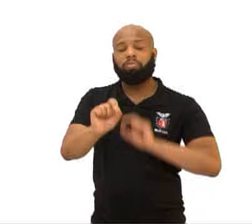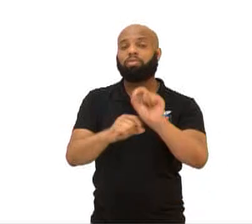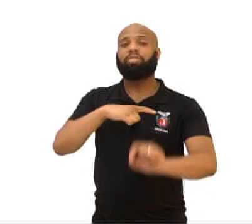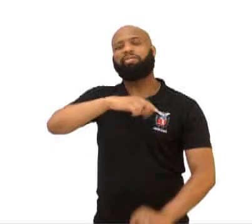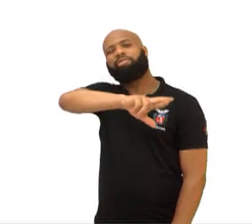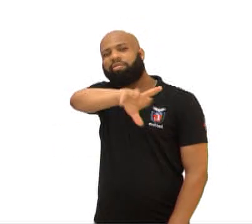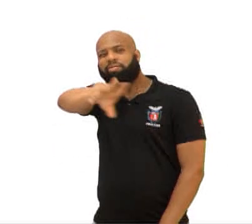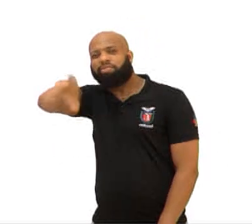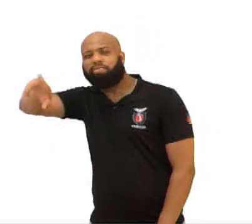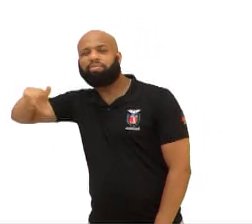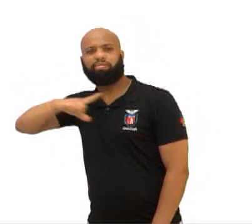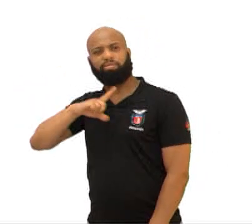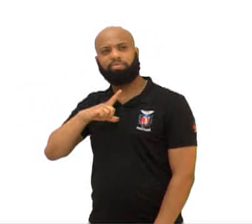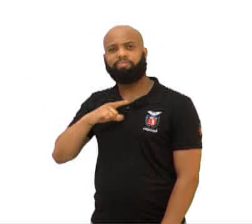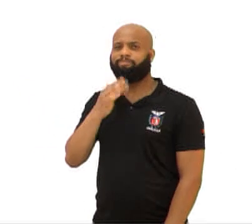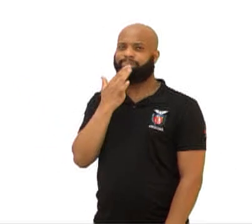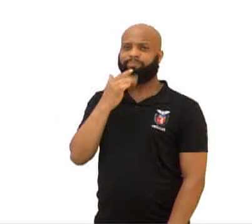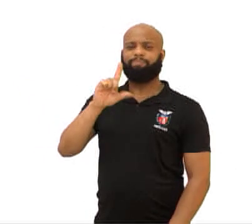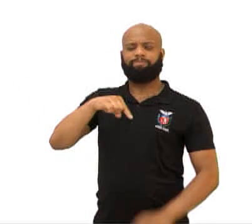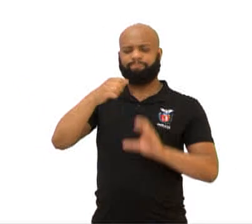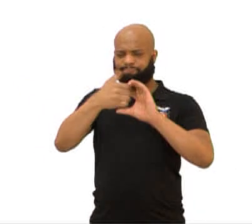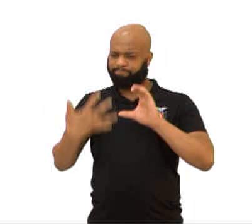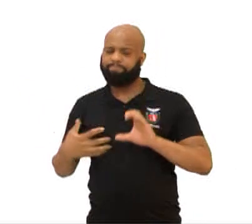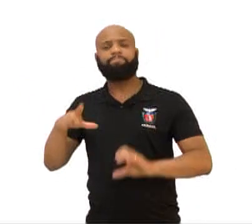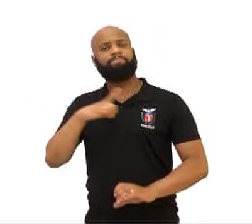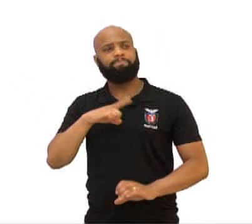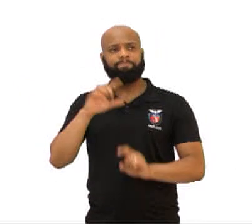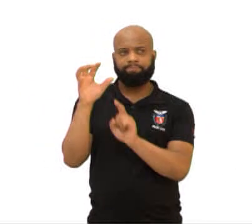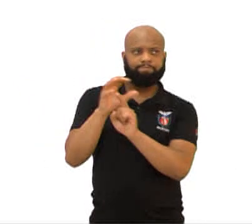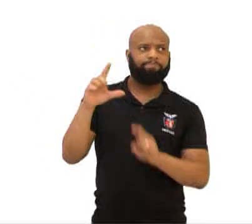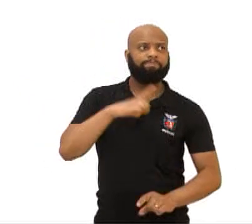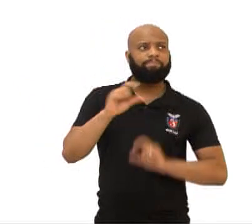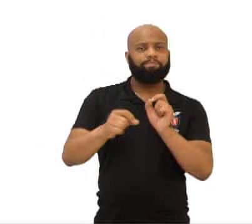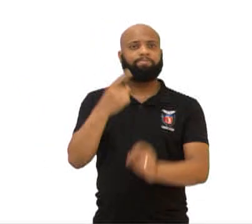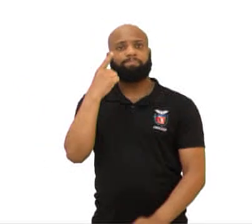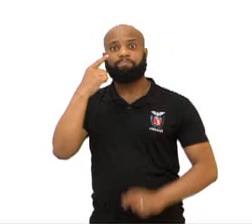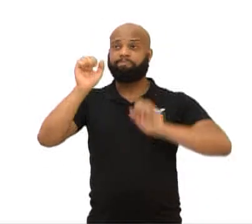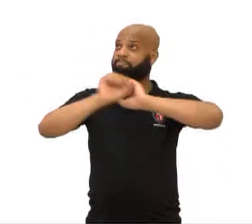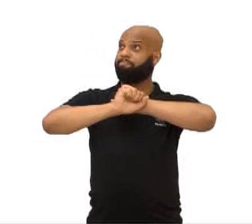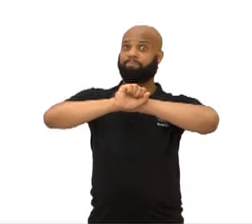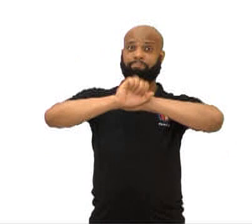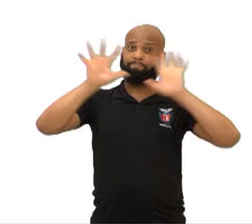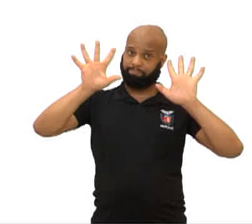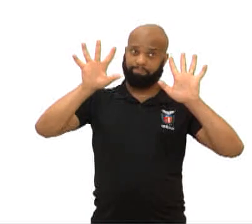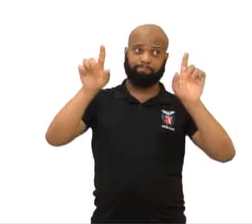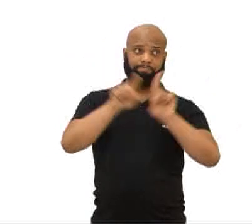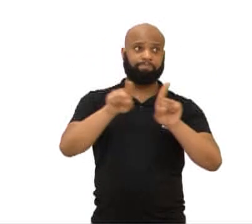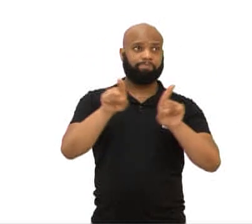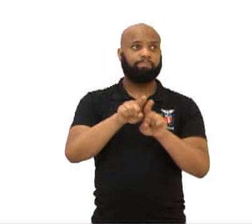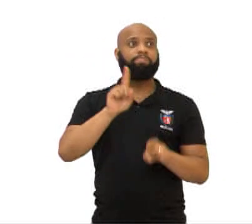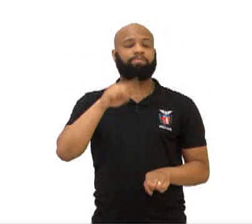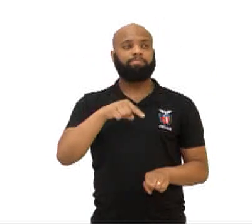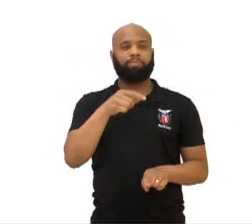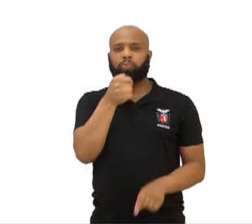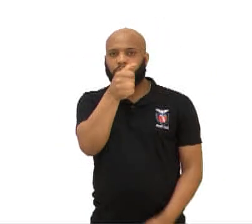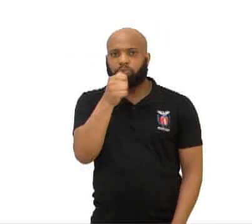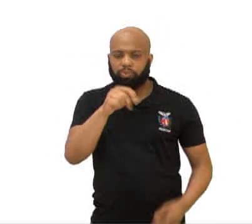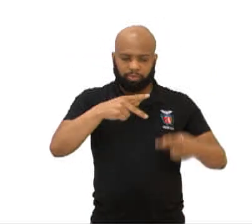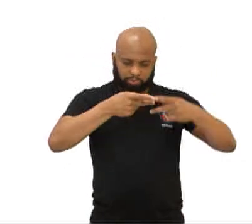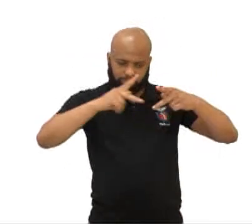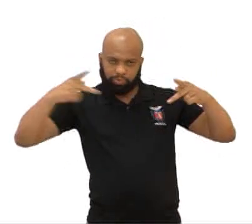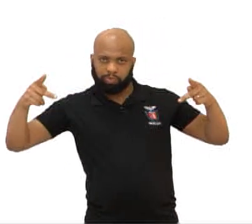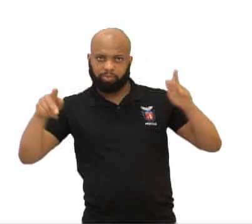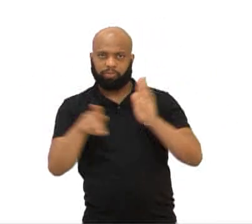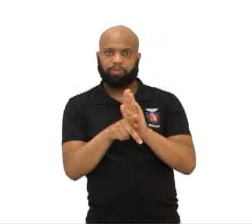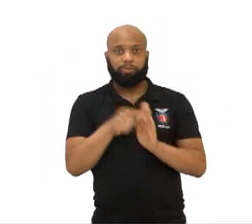uma variedade aqui de características. Eu tenho desde o olho mais claro, com menos quantidade de proteína para dar a